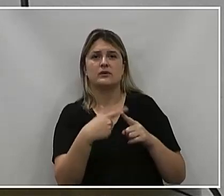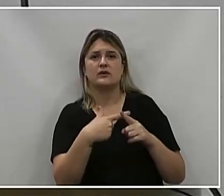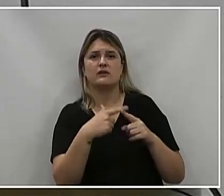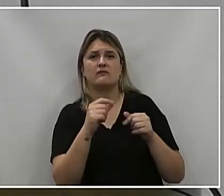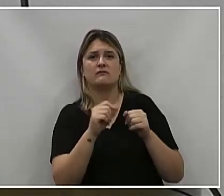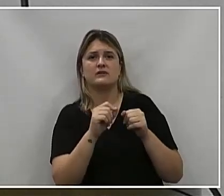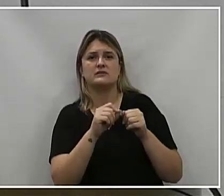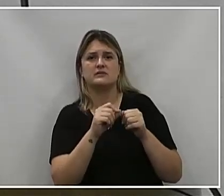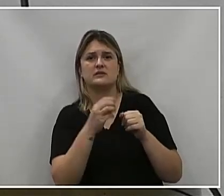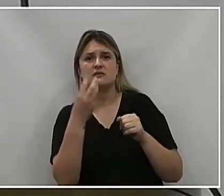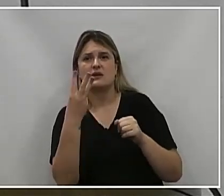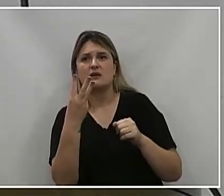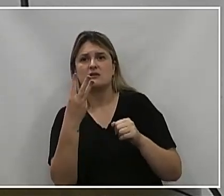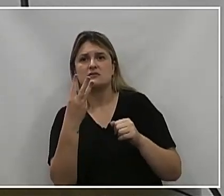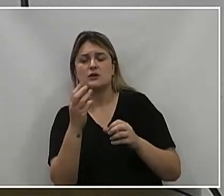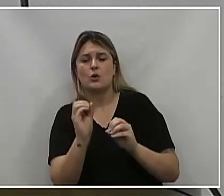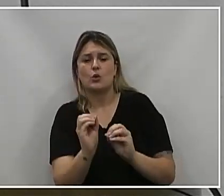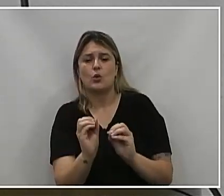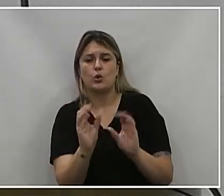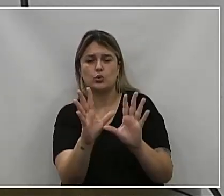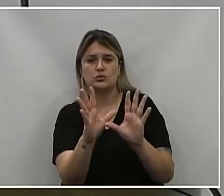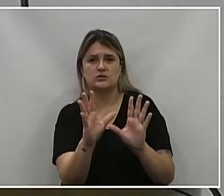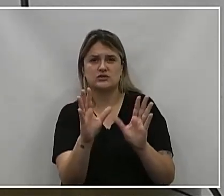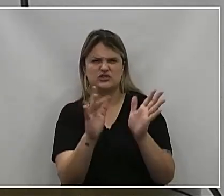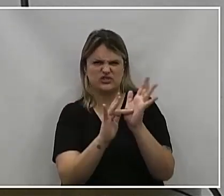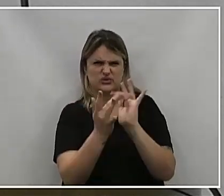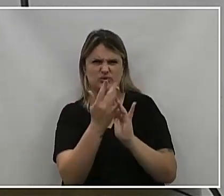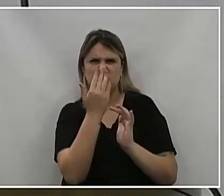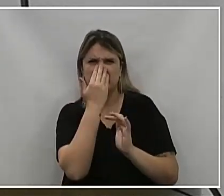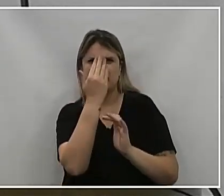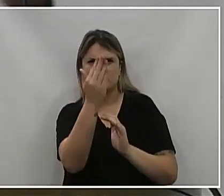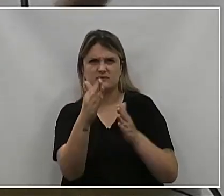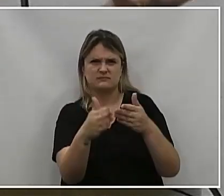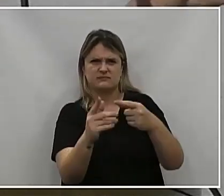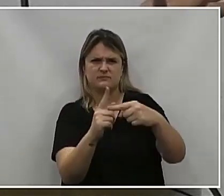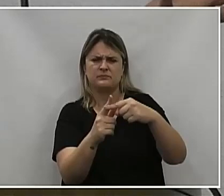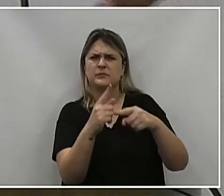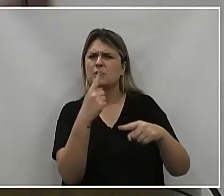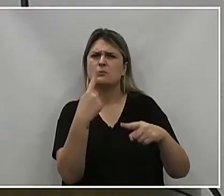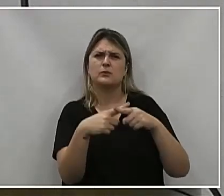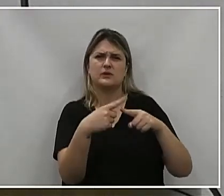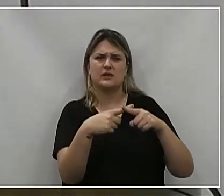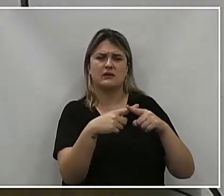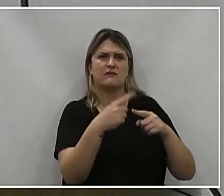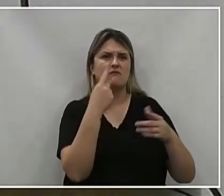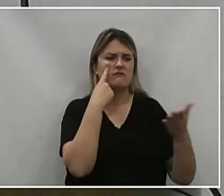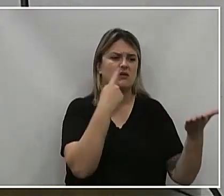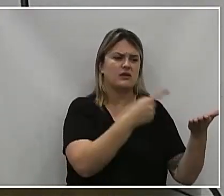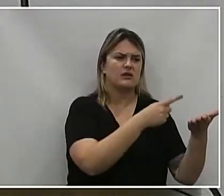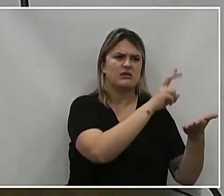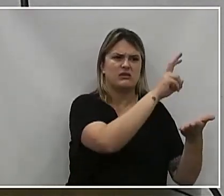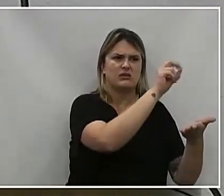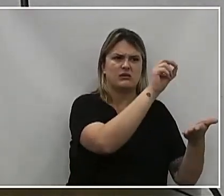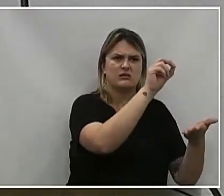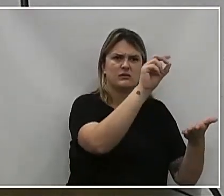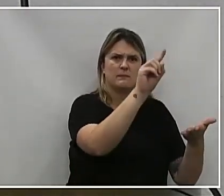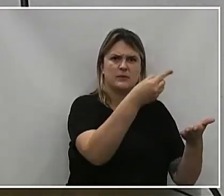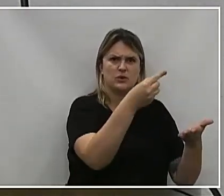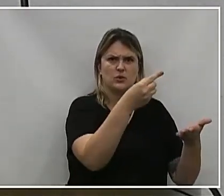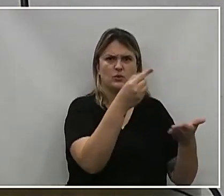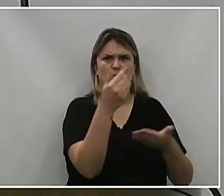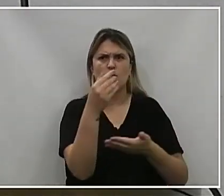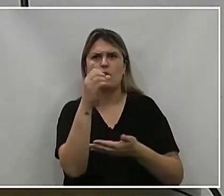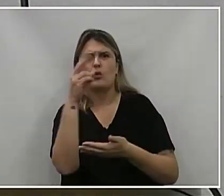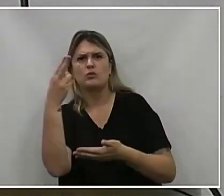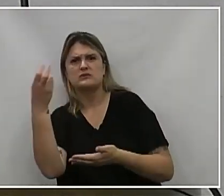frente do cemitério. Qual que era a decisão da concessionária? Visto uma obra de 500 mil e uma obra de 5, 6